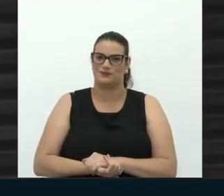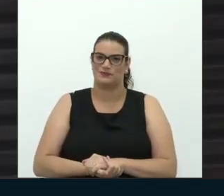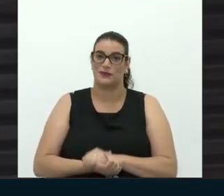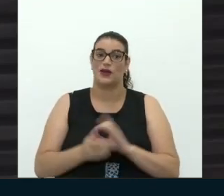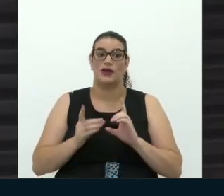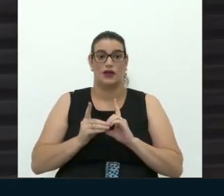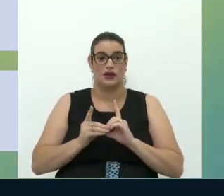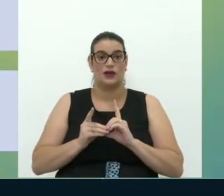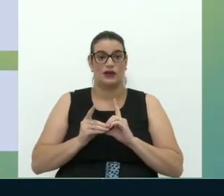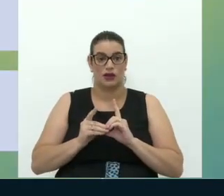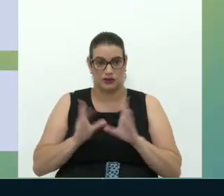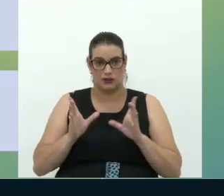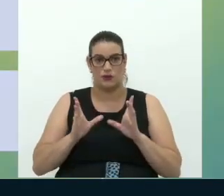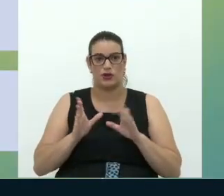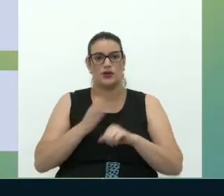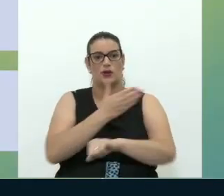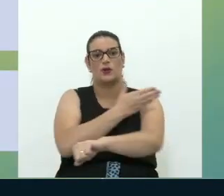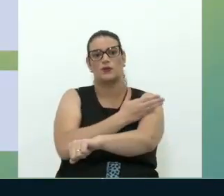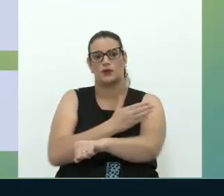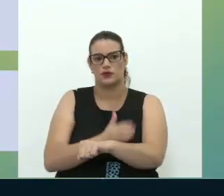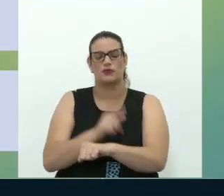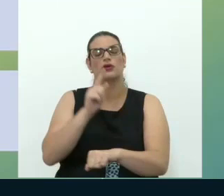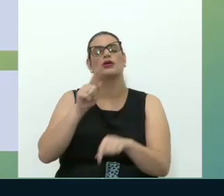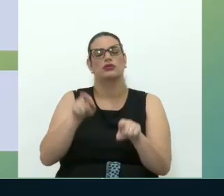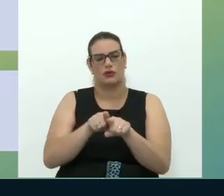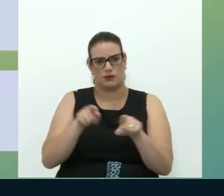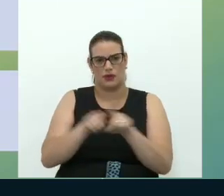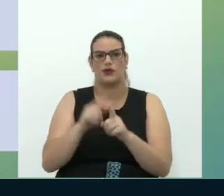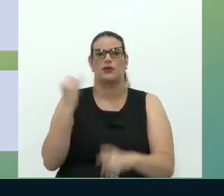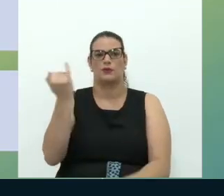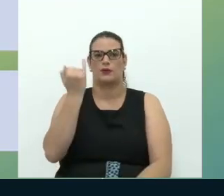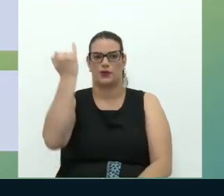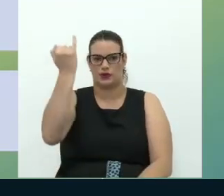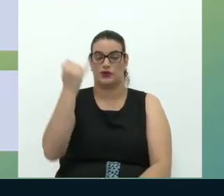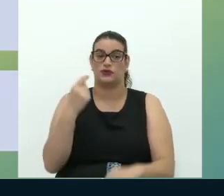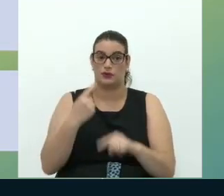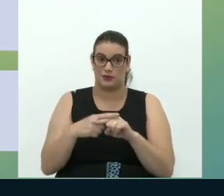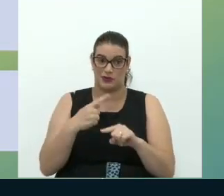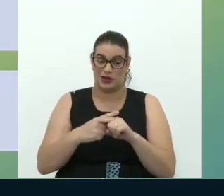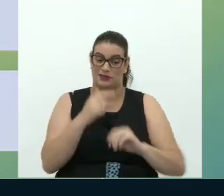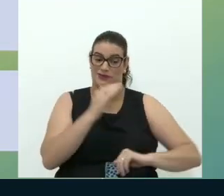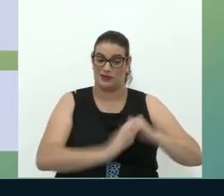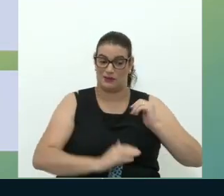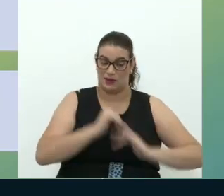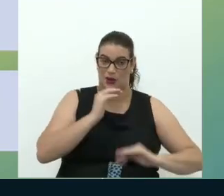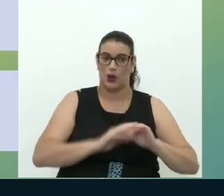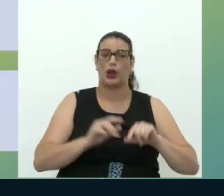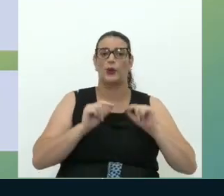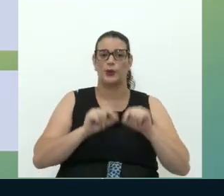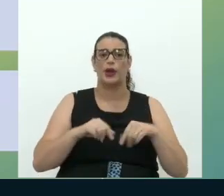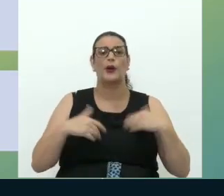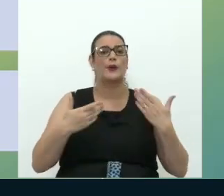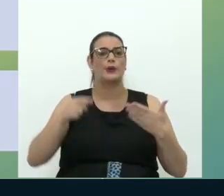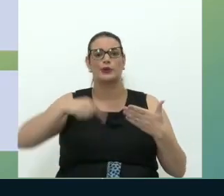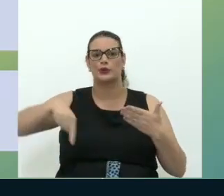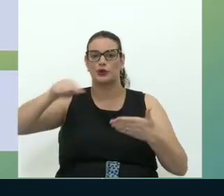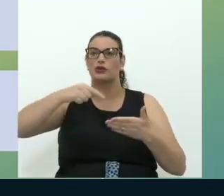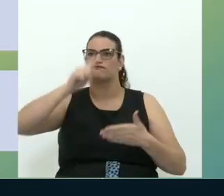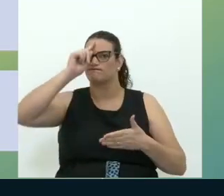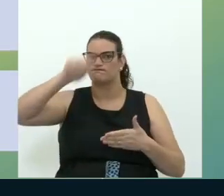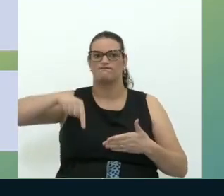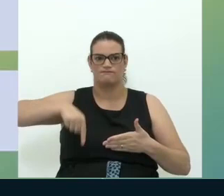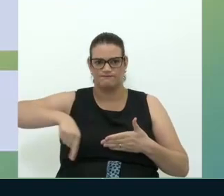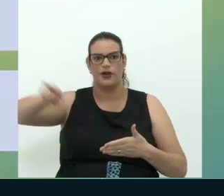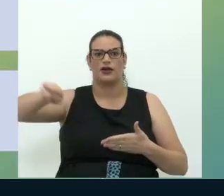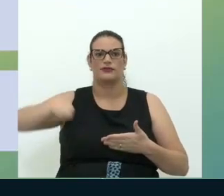democracia como hábito também é importante porque uma coisa que da prática é quando a gente recebe um comando